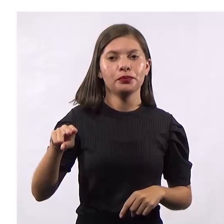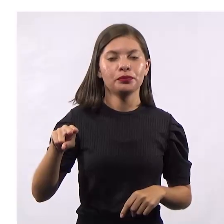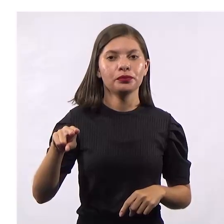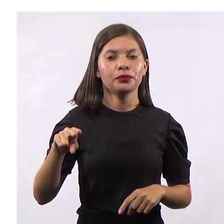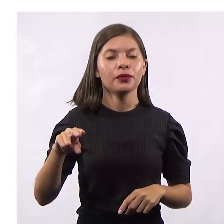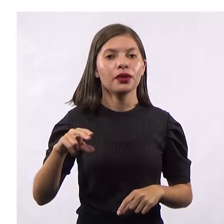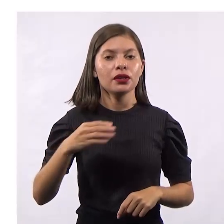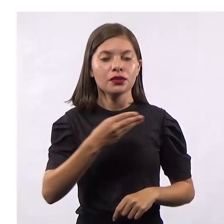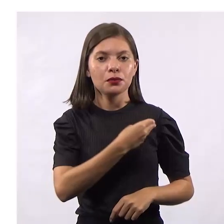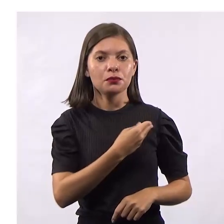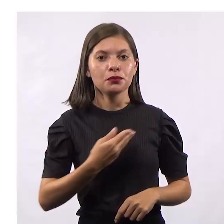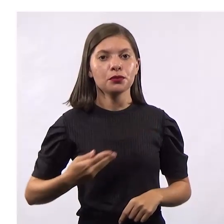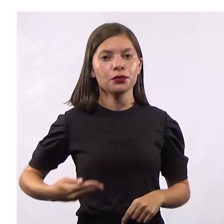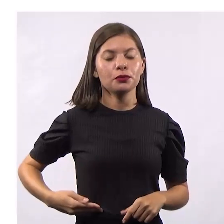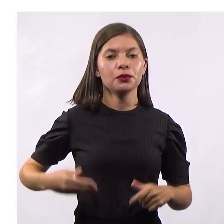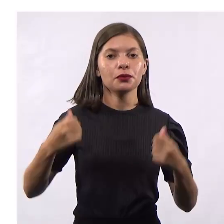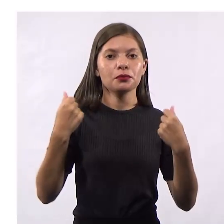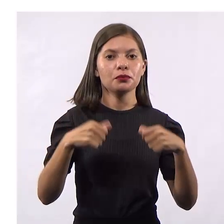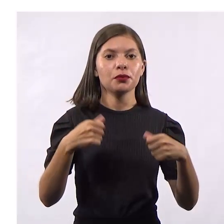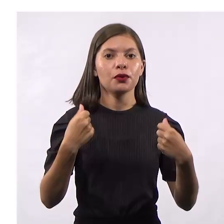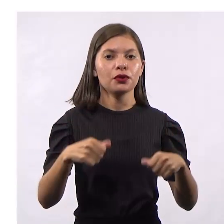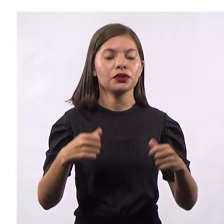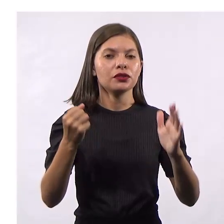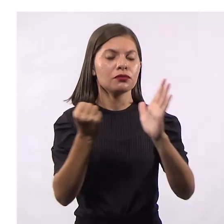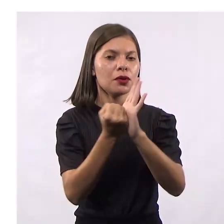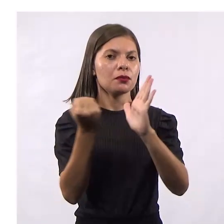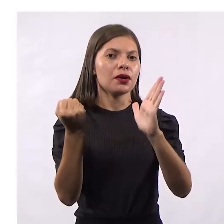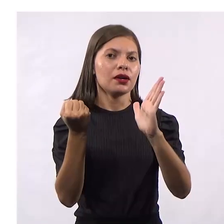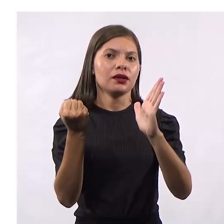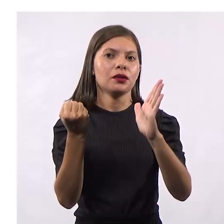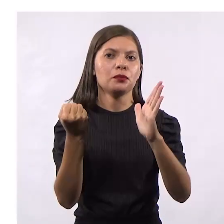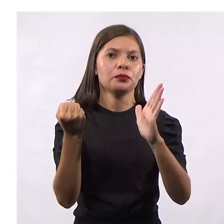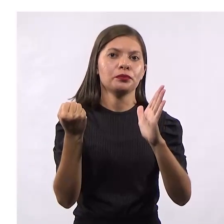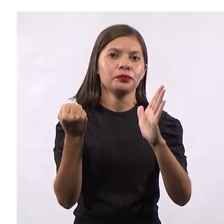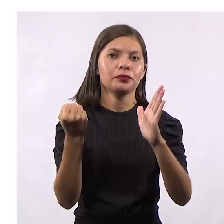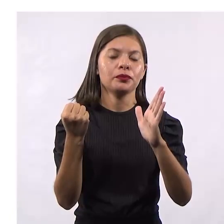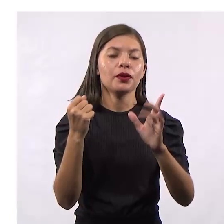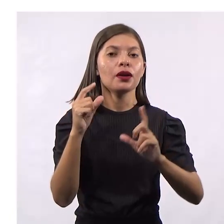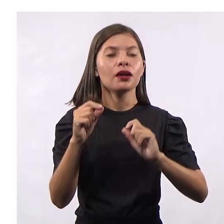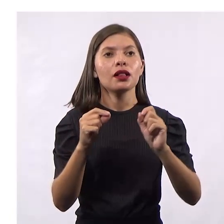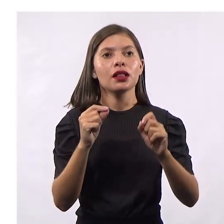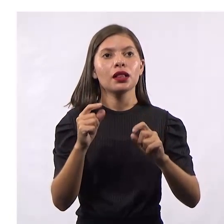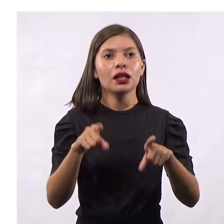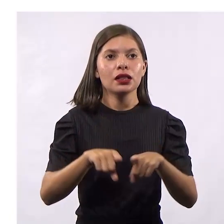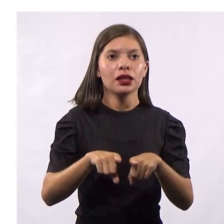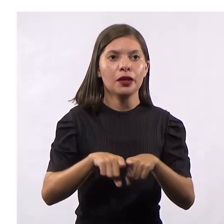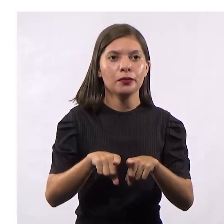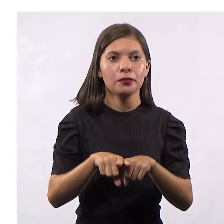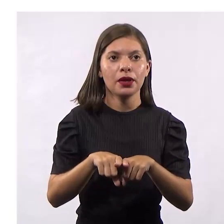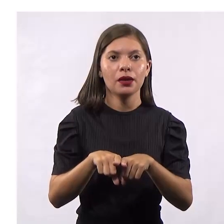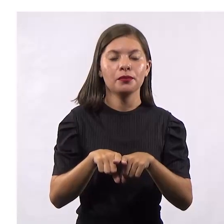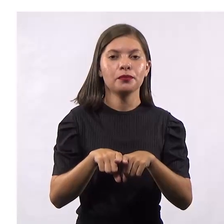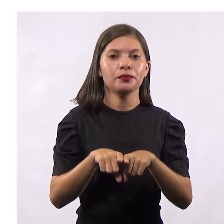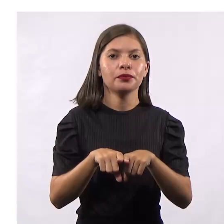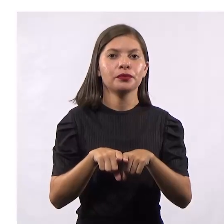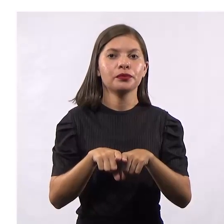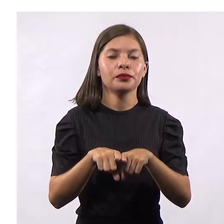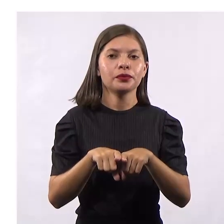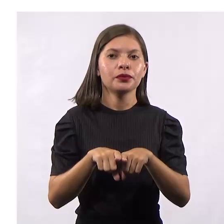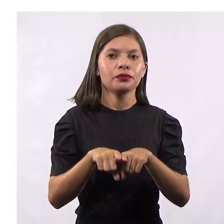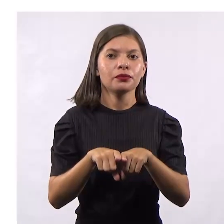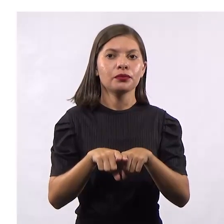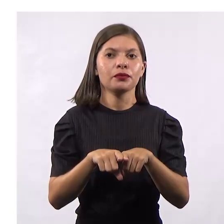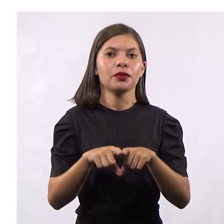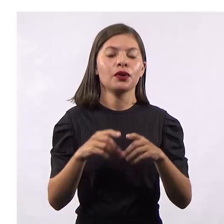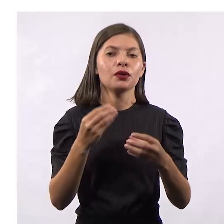uso. Daí, sim, o poder público pode indicar uma marca ou modelo, né? Ele também pode indicar uma marca